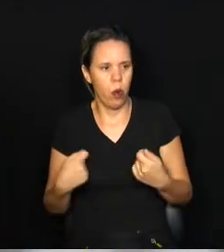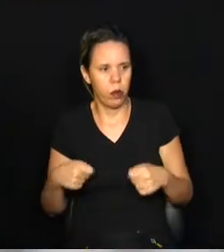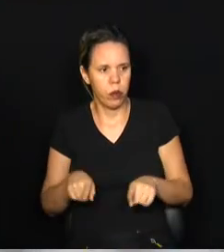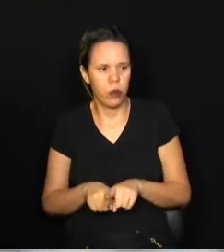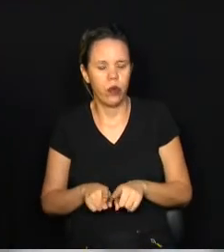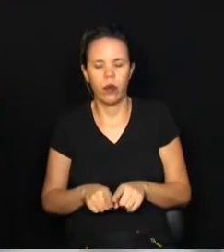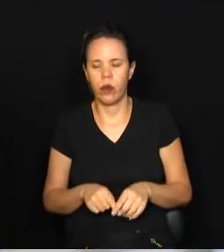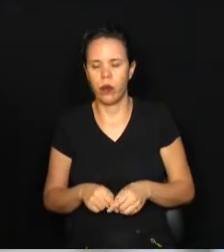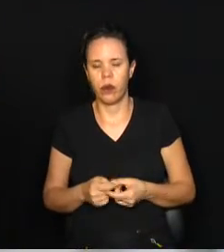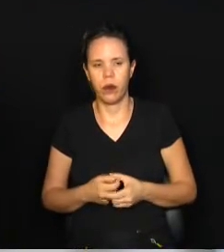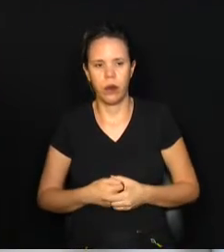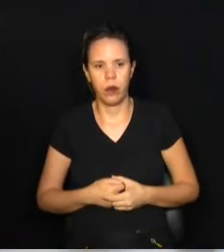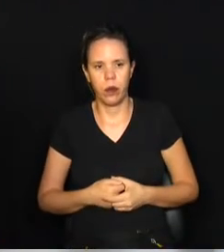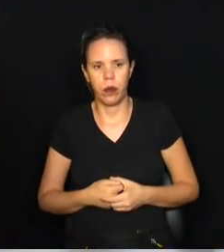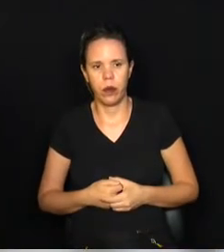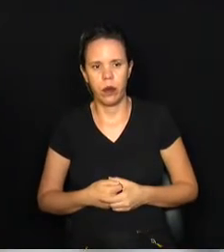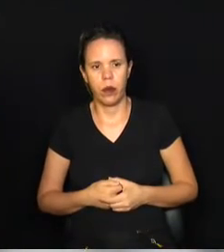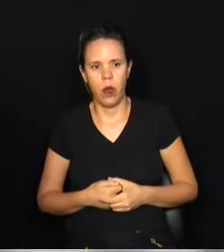de si.